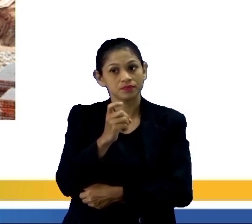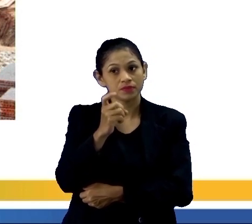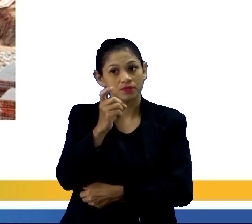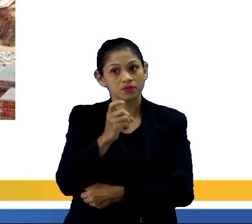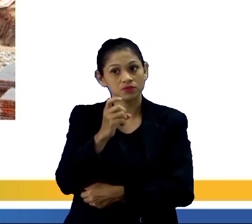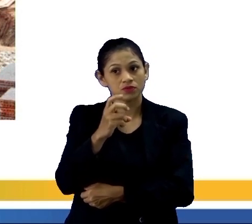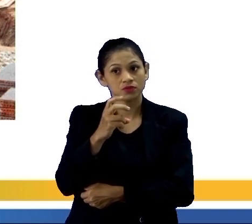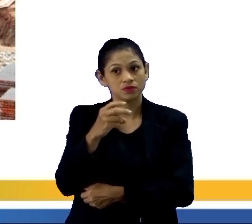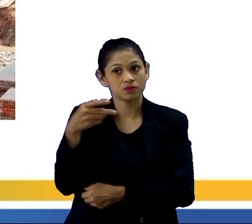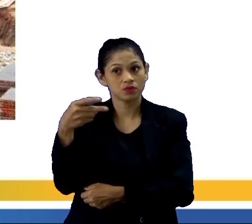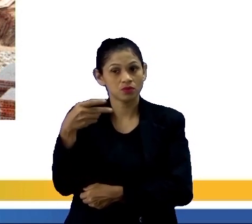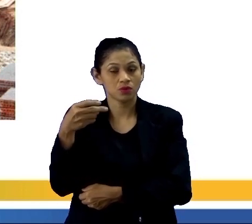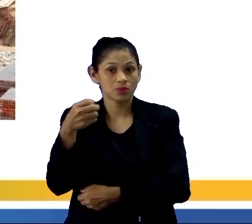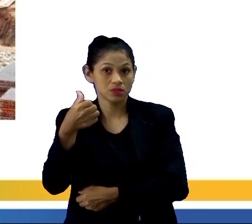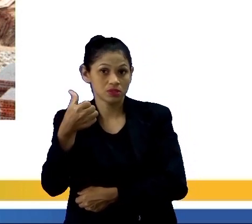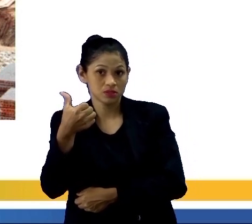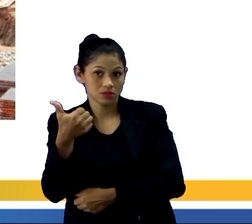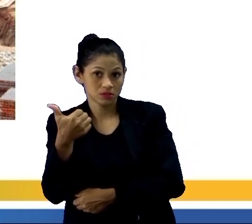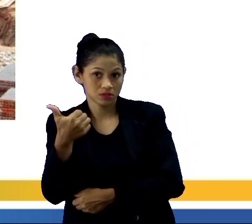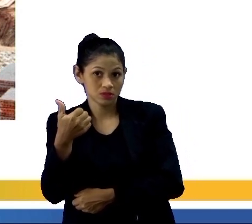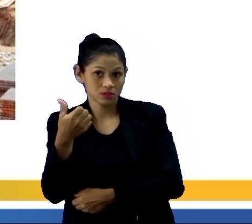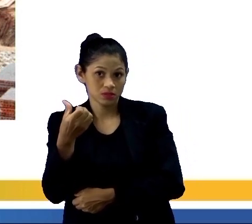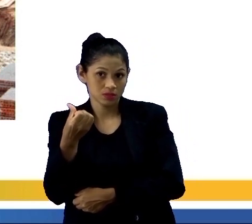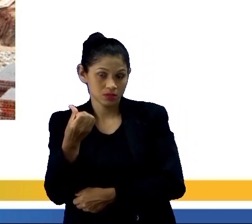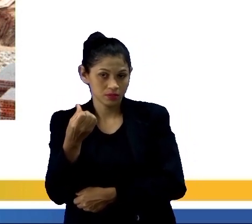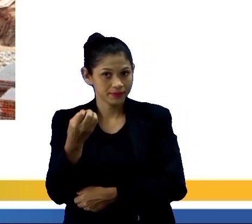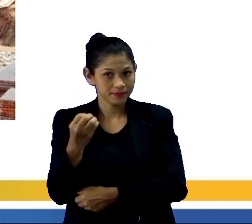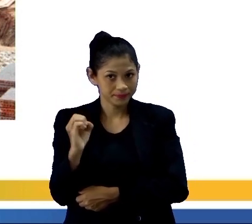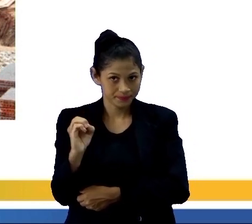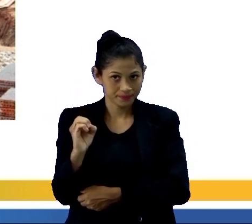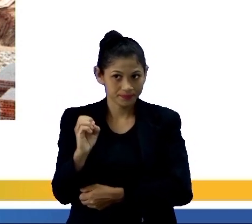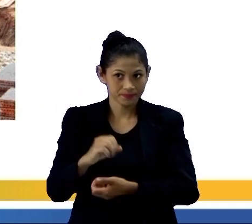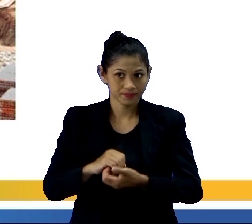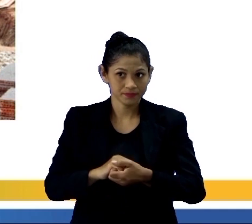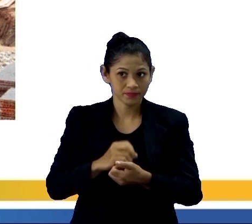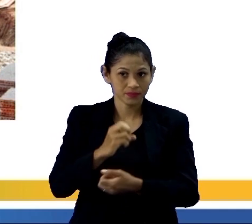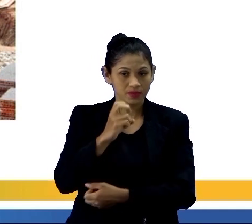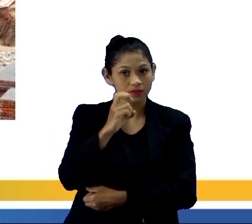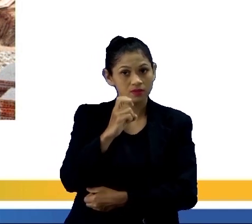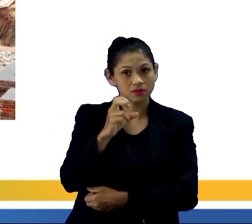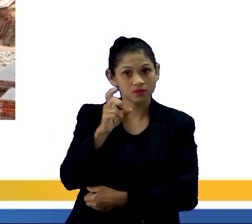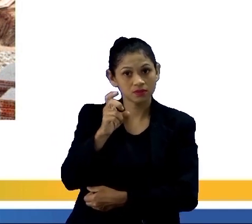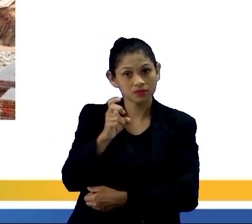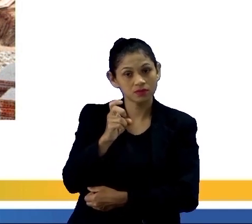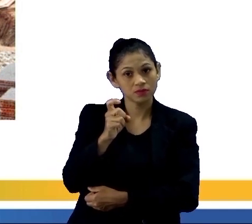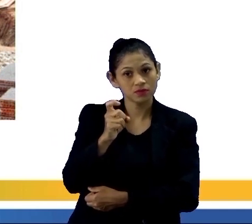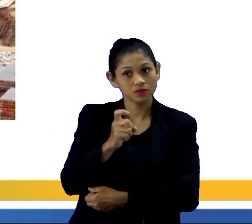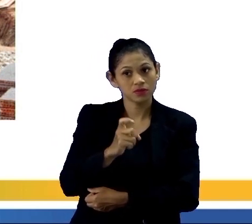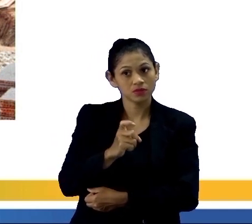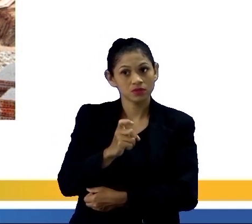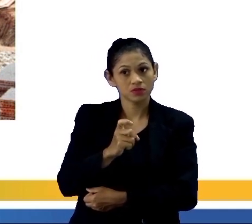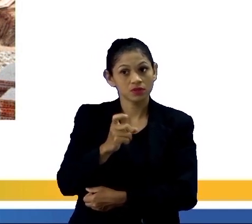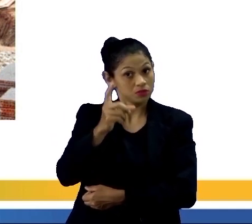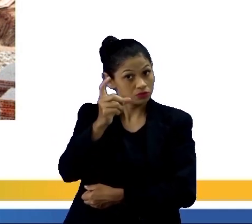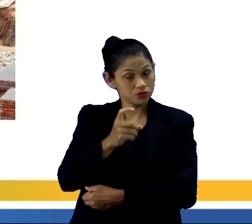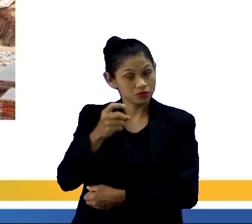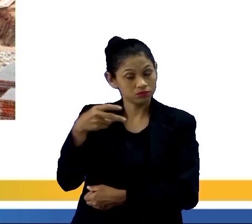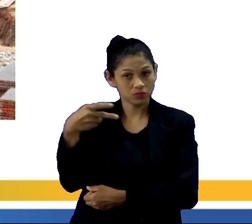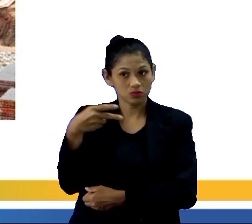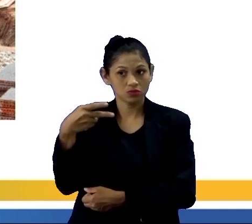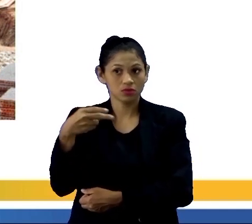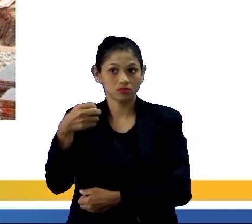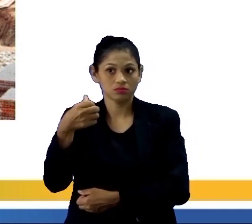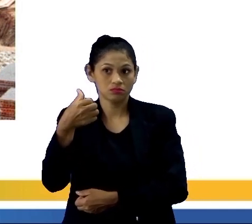x, 5x. 8 vezes 20, 160. Logo, 5x igual a 160. Isolando